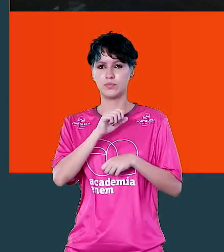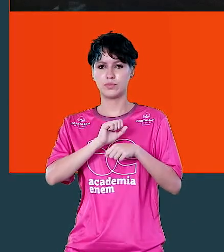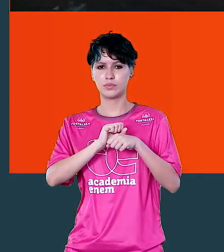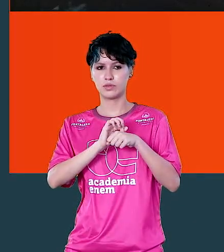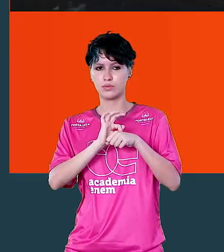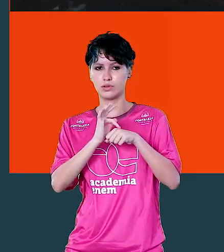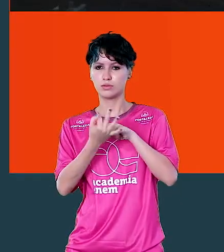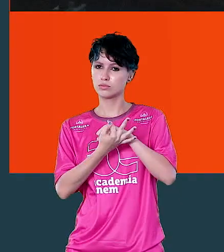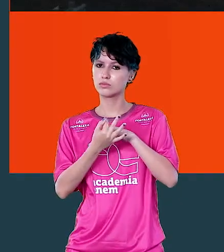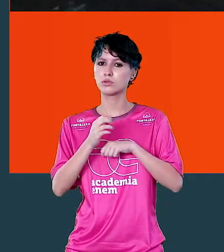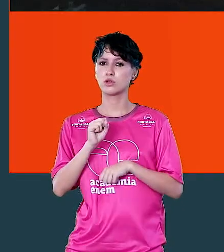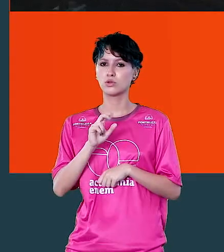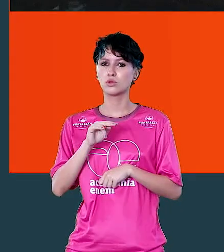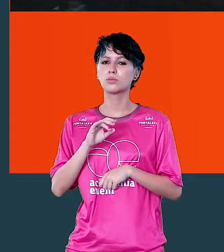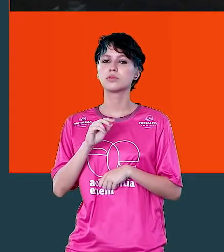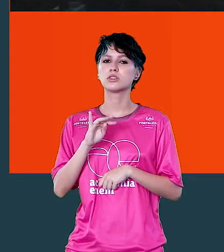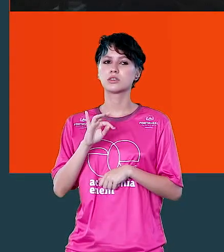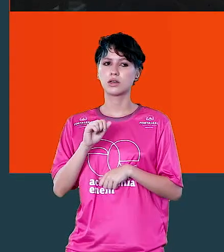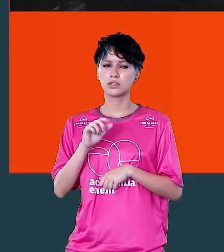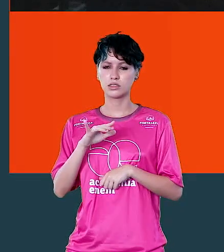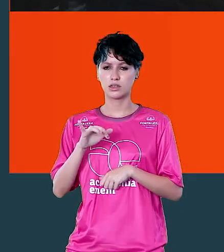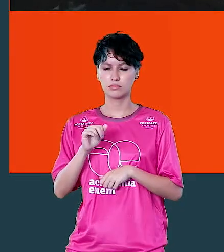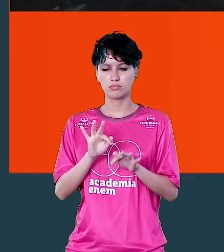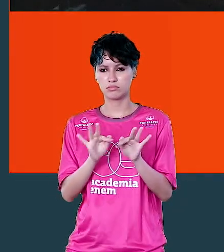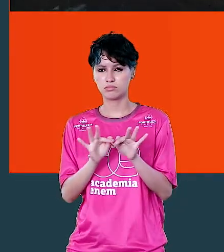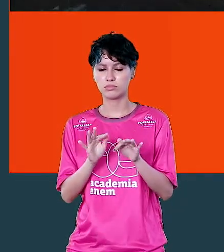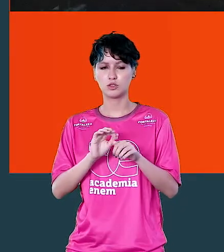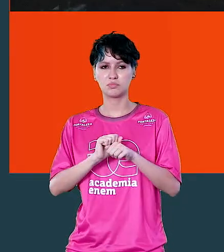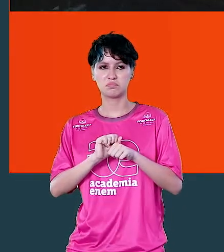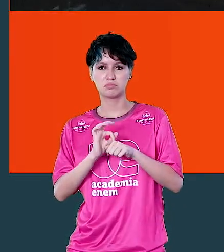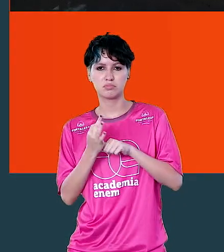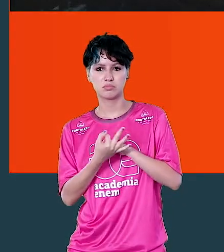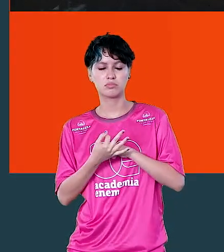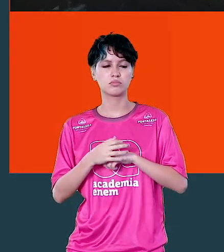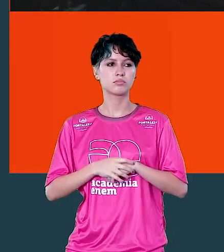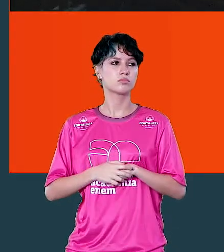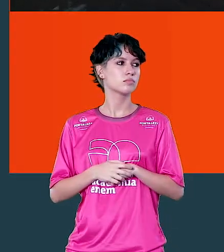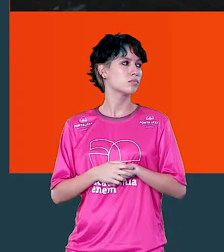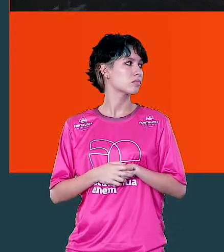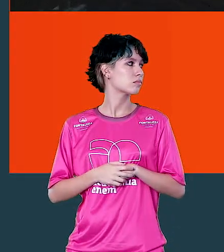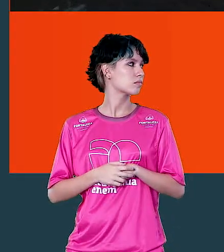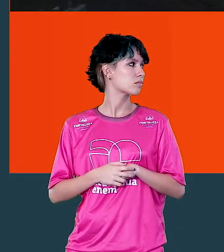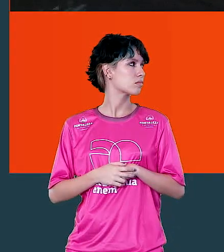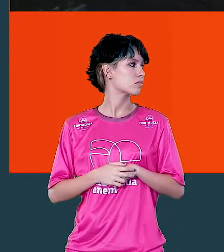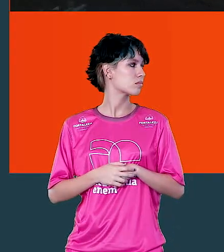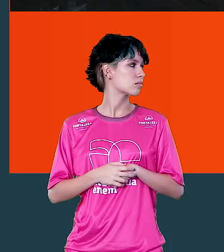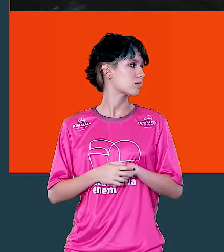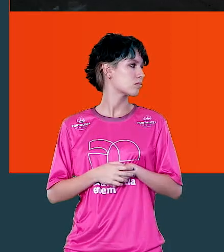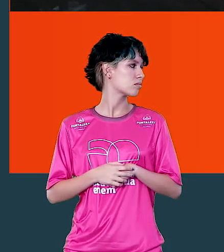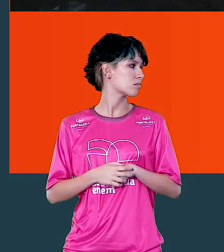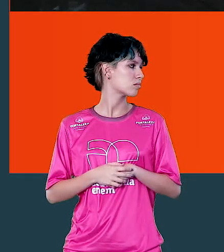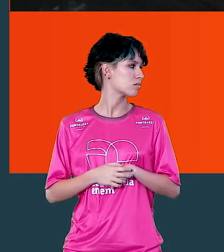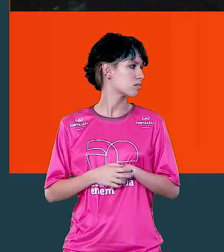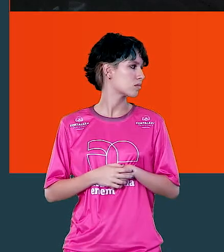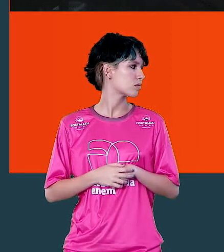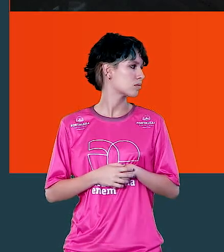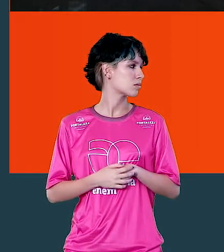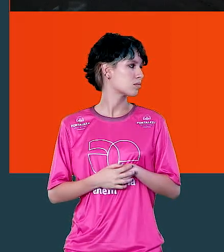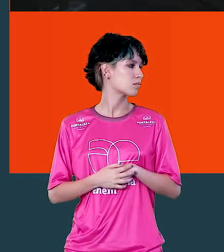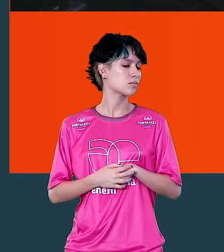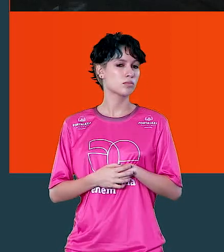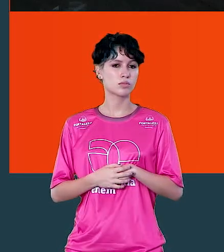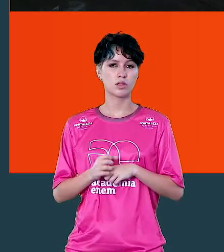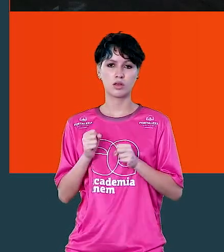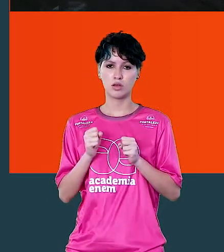a gente só tem o que, Ed? 2 átomos do elemento químico oxigênio. Só que aí eu posso ter duas substâncias